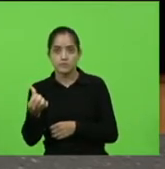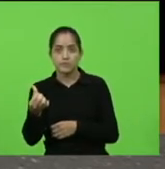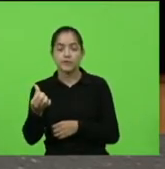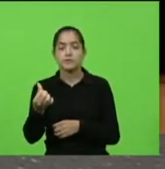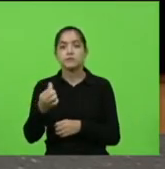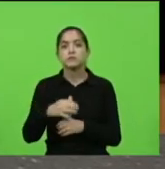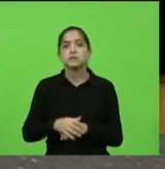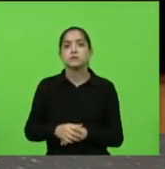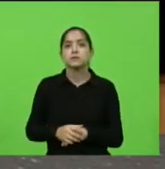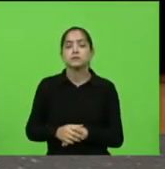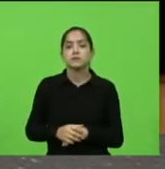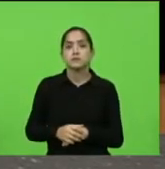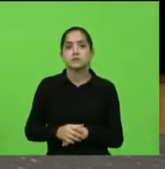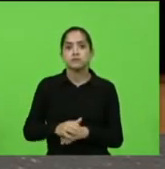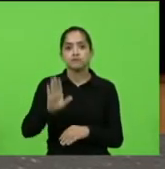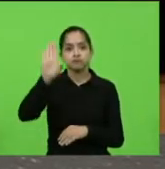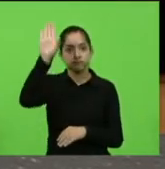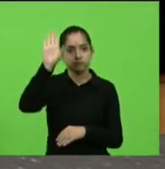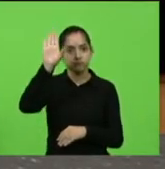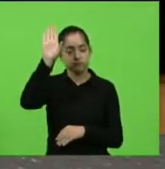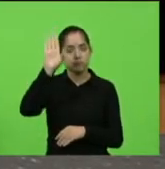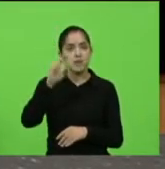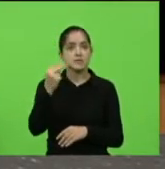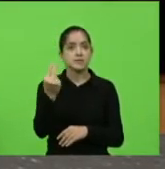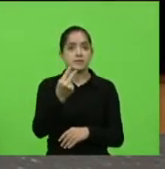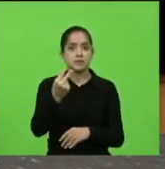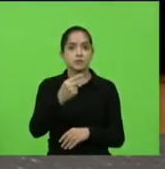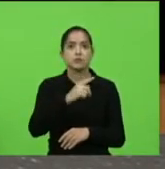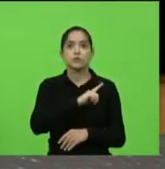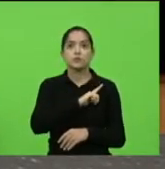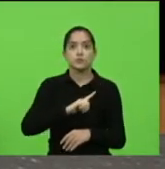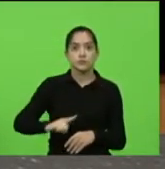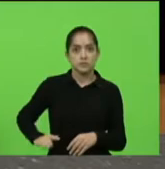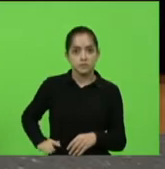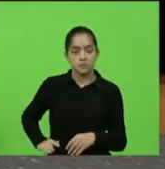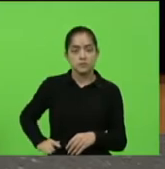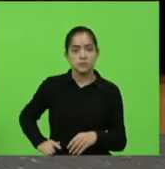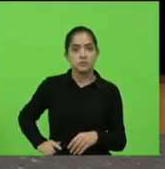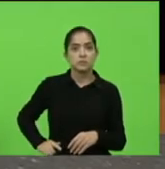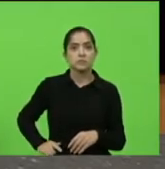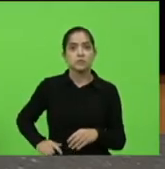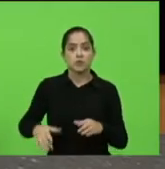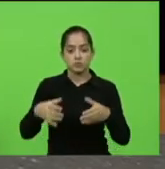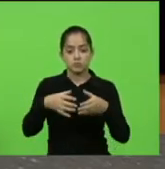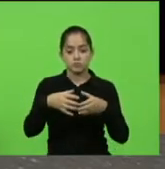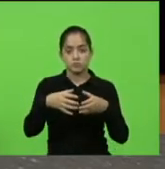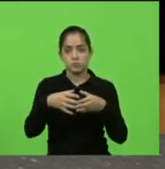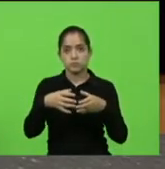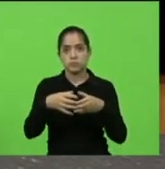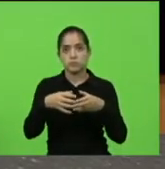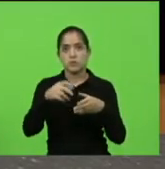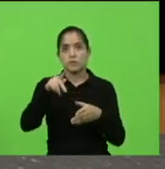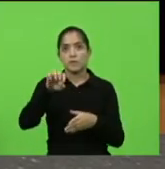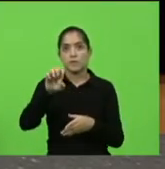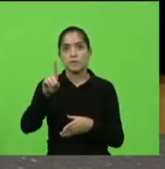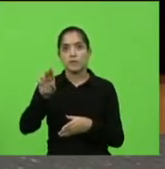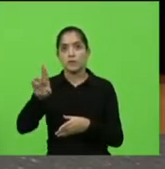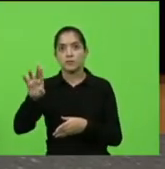o candidato a vice-governador na chapa encabeçada por Pedro Ivo